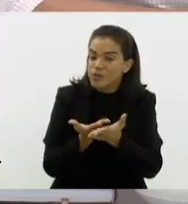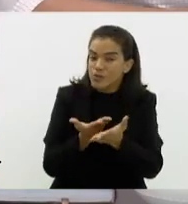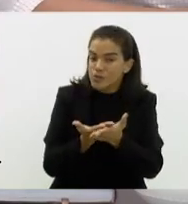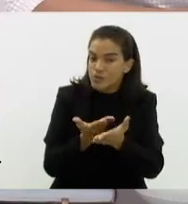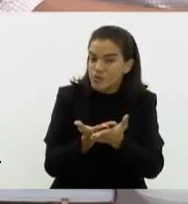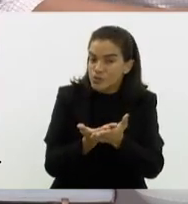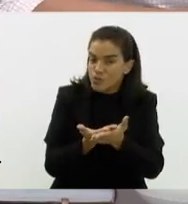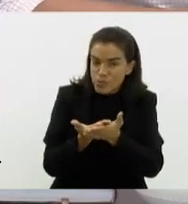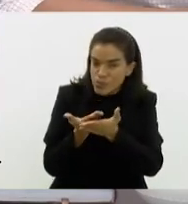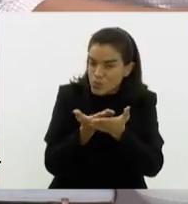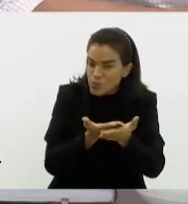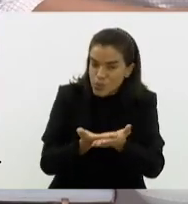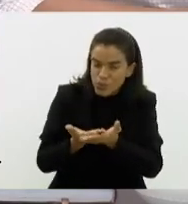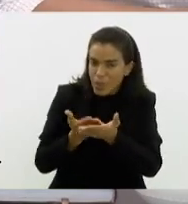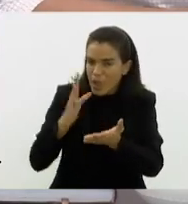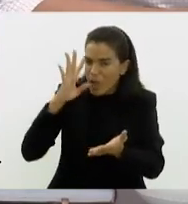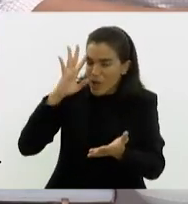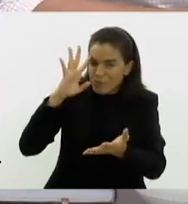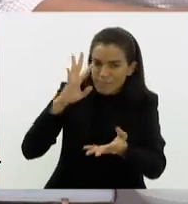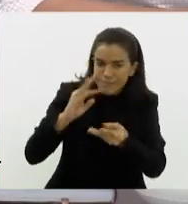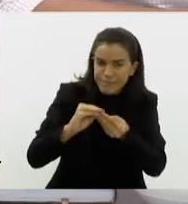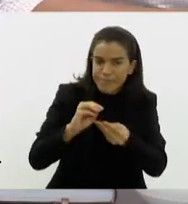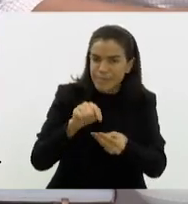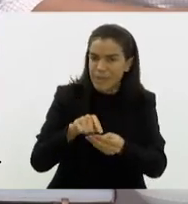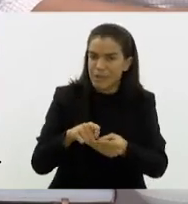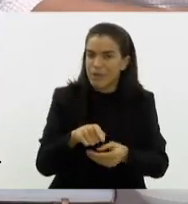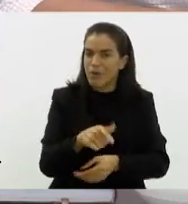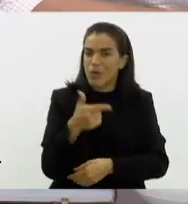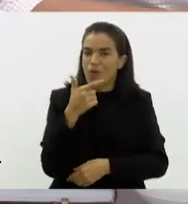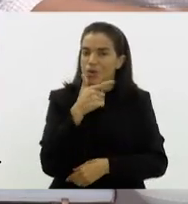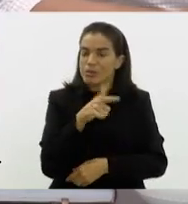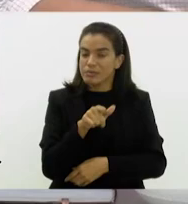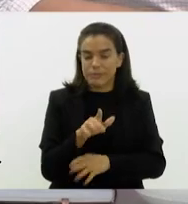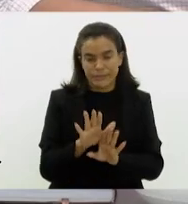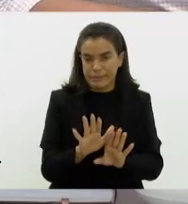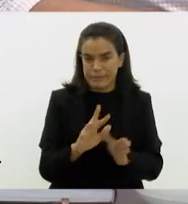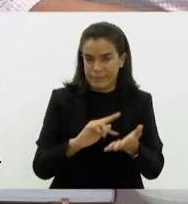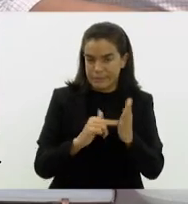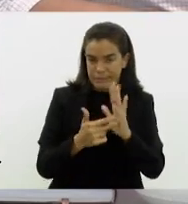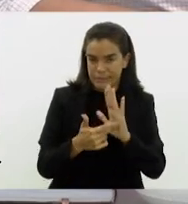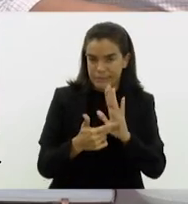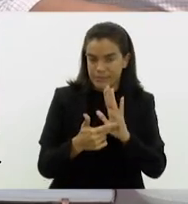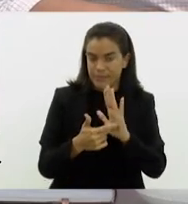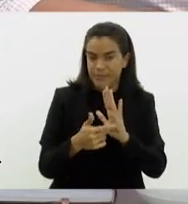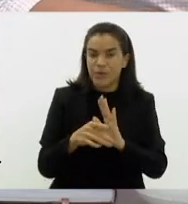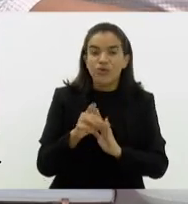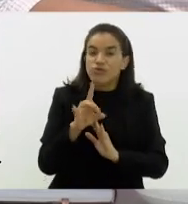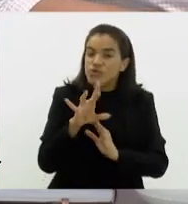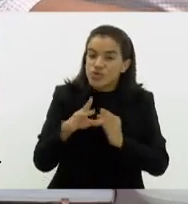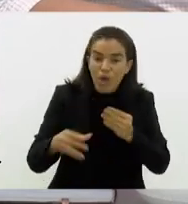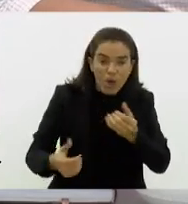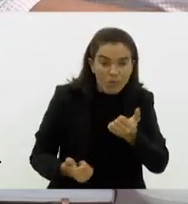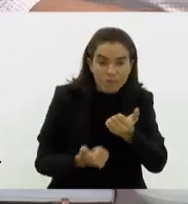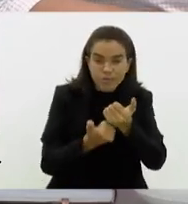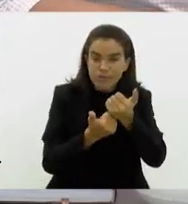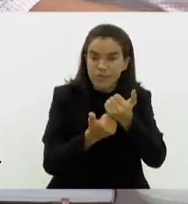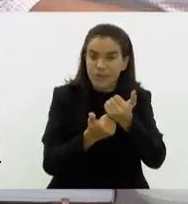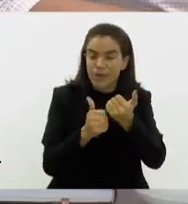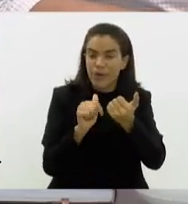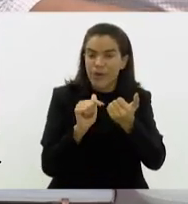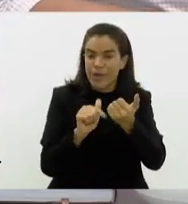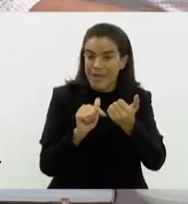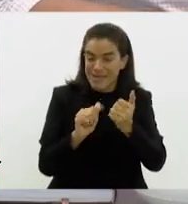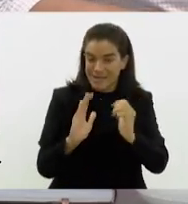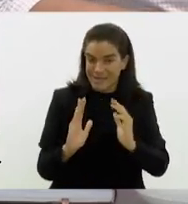pode chegar até a conclusão que, porque está quebrado, não tem como... Ou seja, só reforçando a linha...